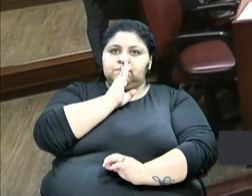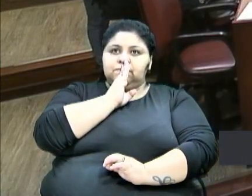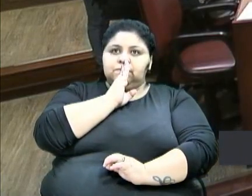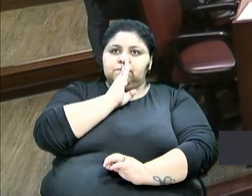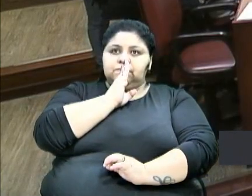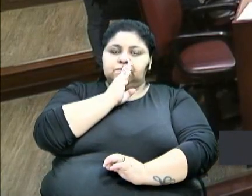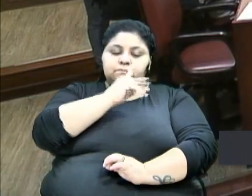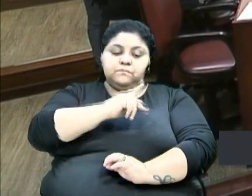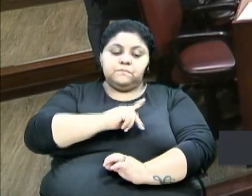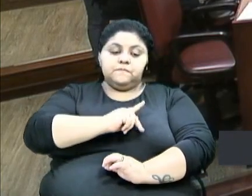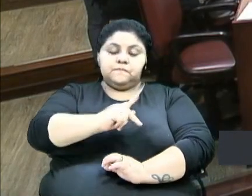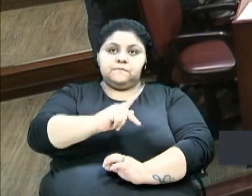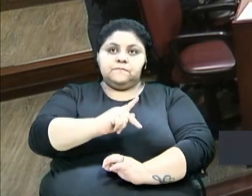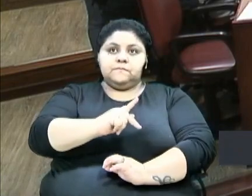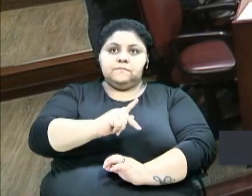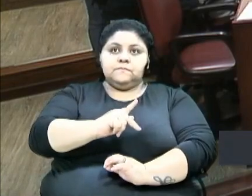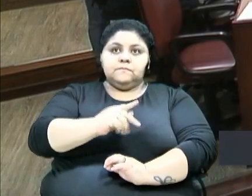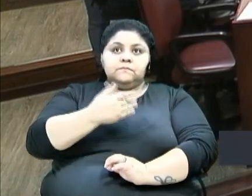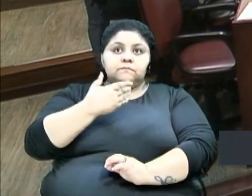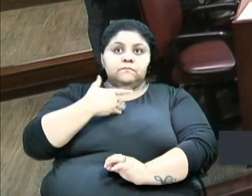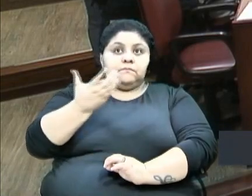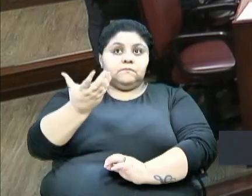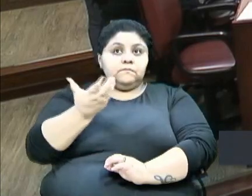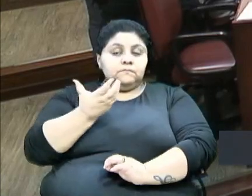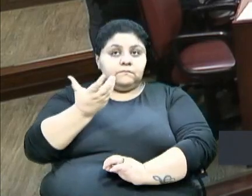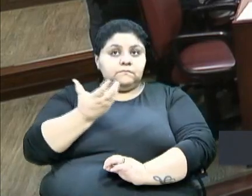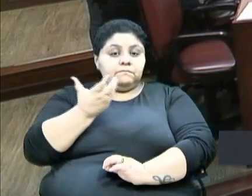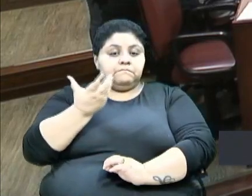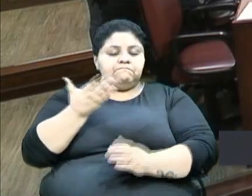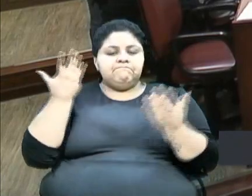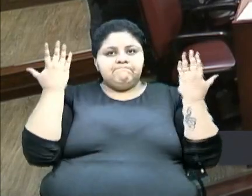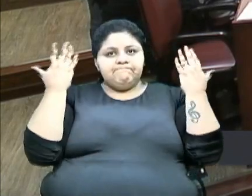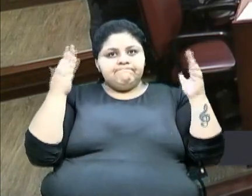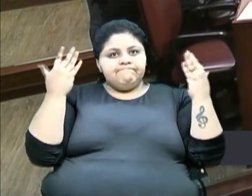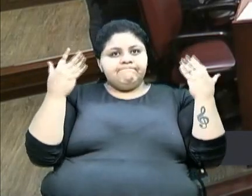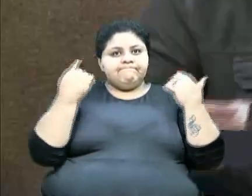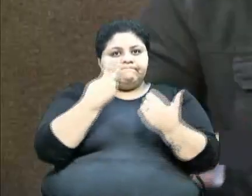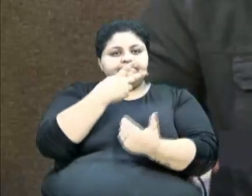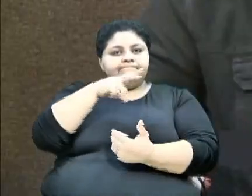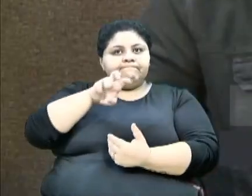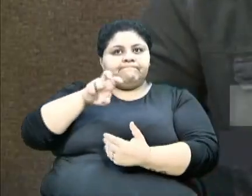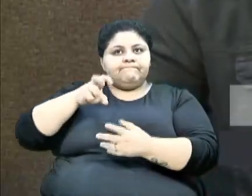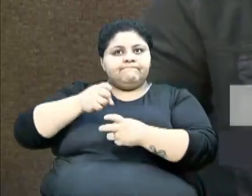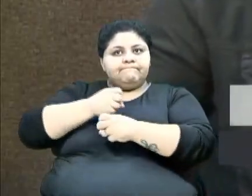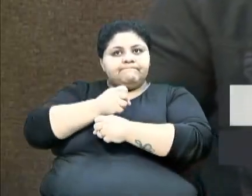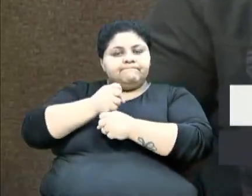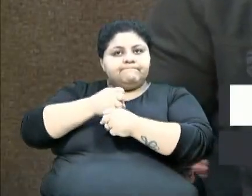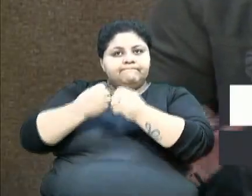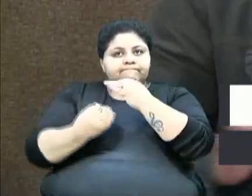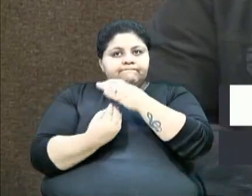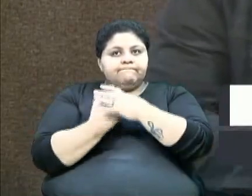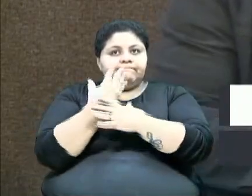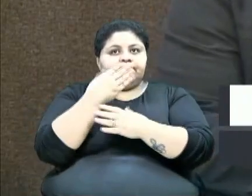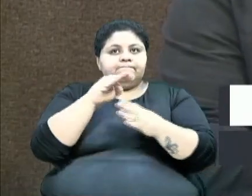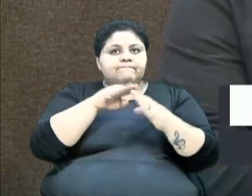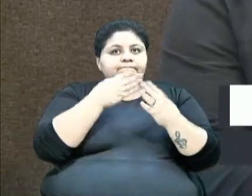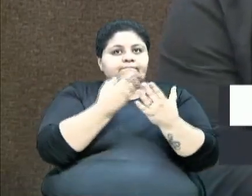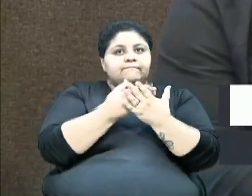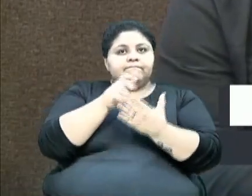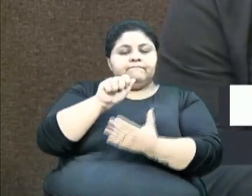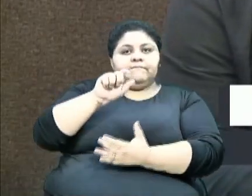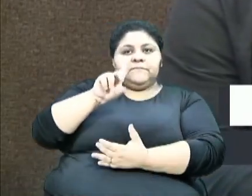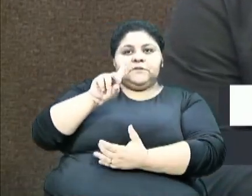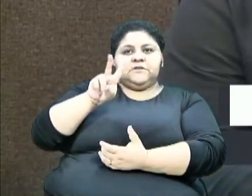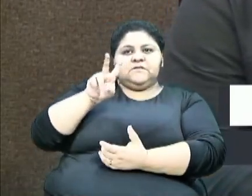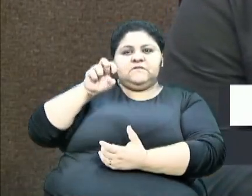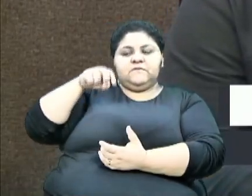Senhor presidente, eu quero aqui fazer um voto de congratulações aos 25 anos de existência da Escola Adventista de